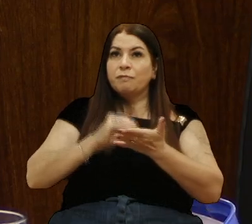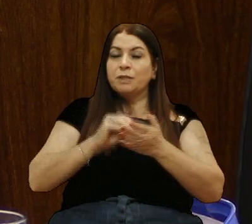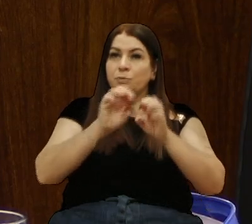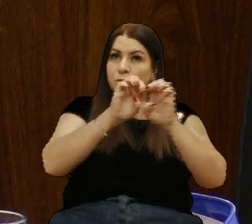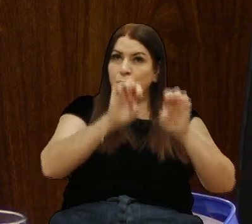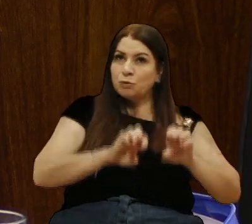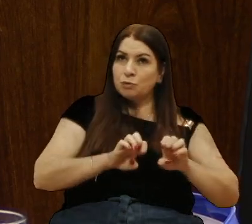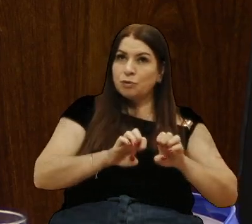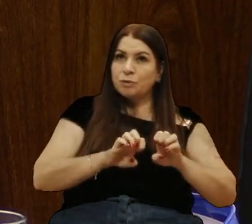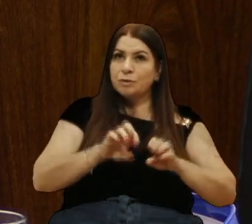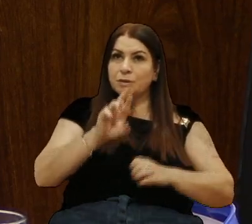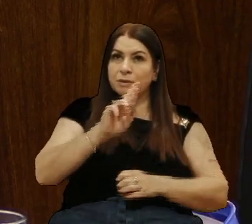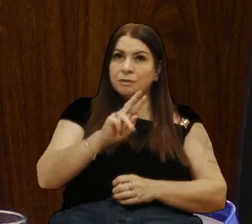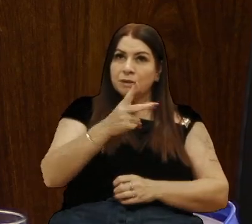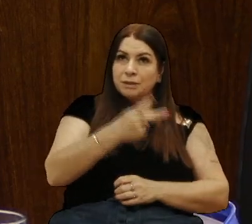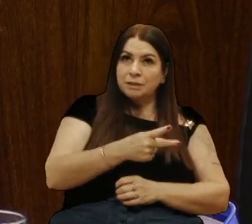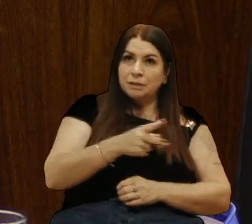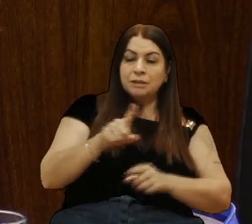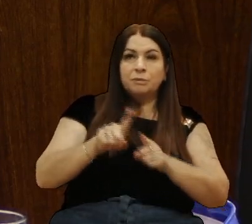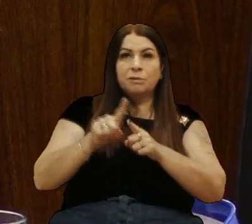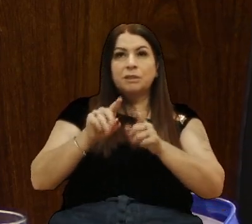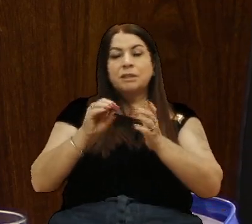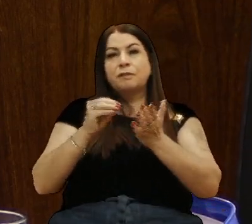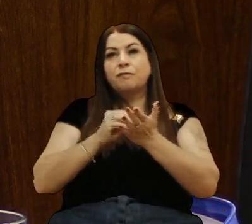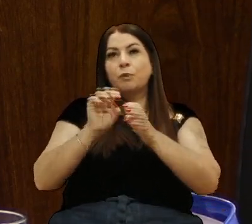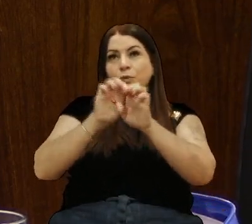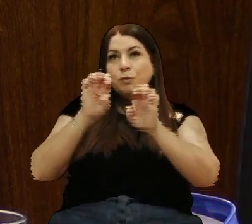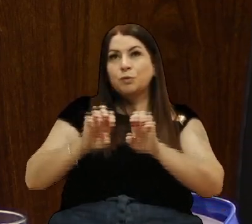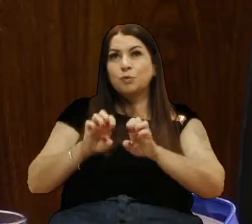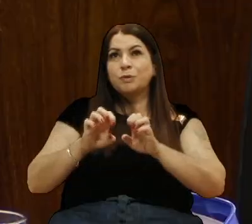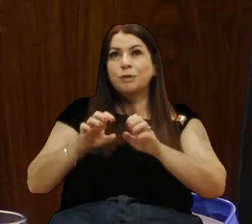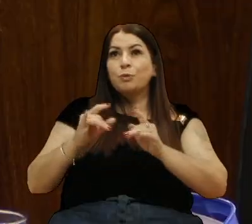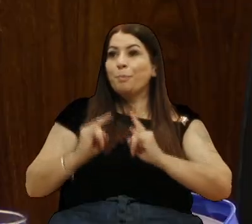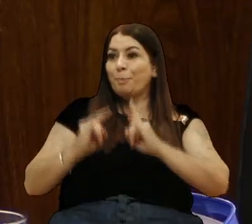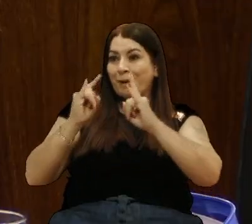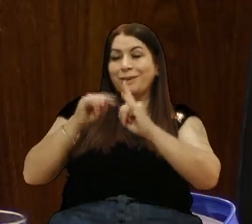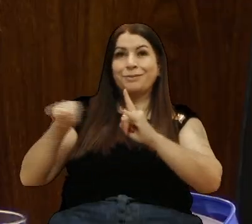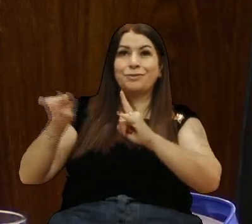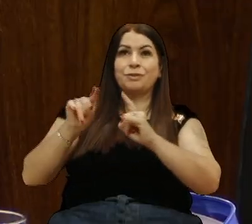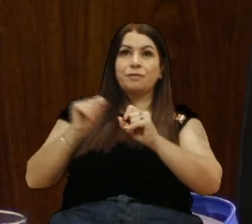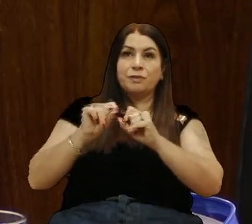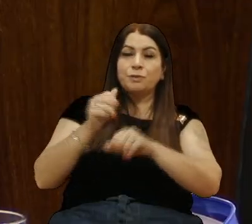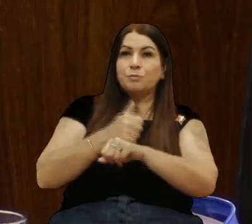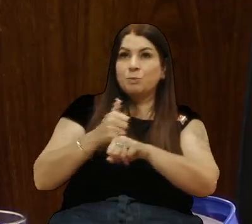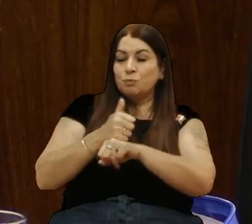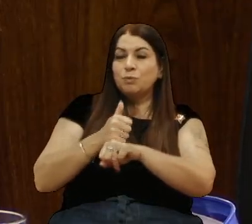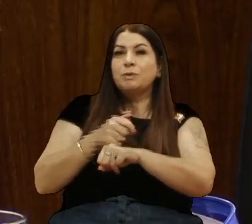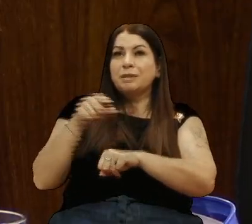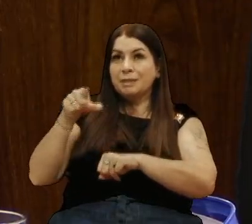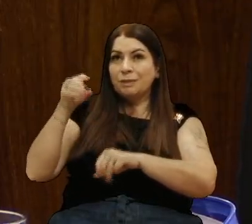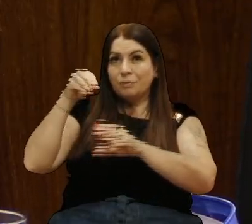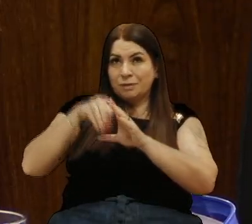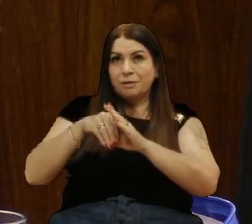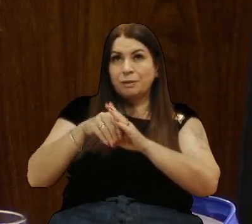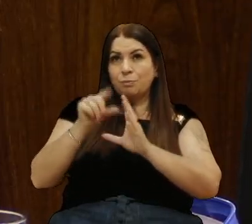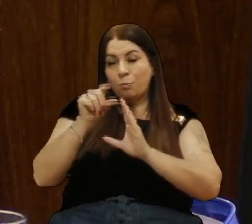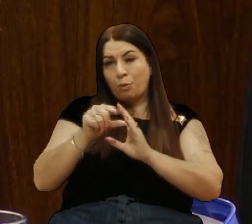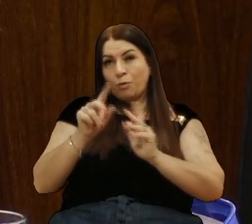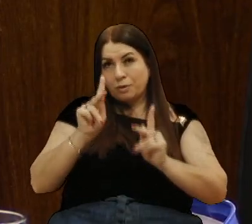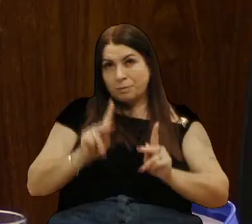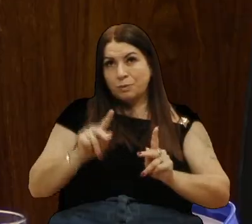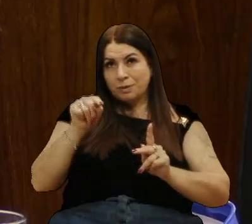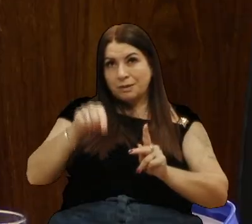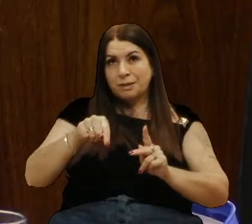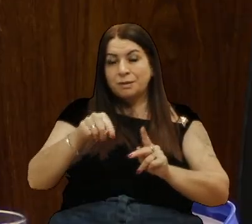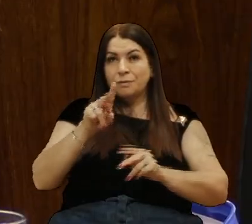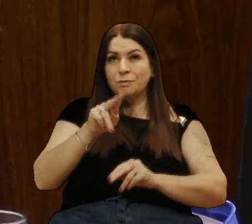estrutura de RH, falta também a estrutura física, que faz com que aqueles profissionais que estão em poucos dentro